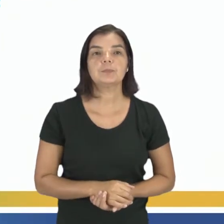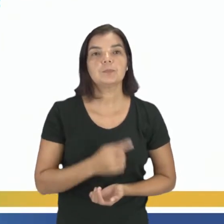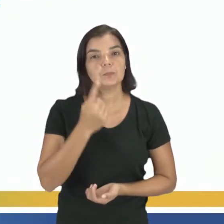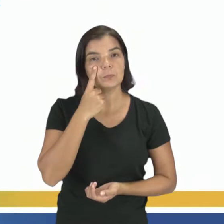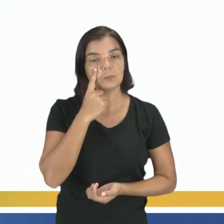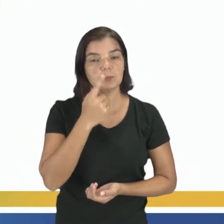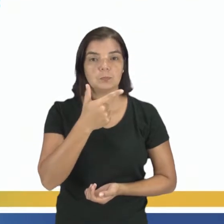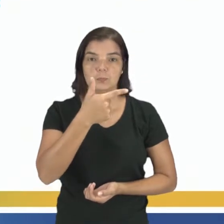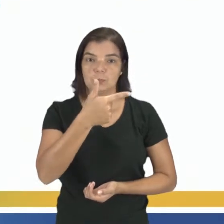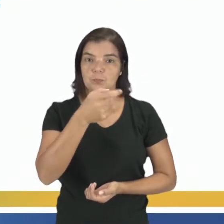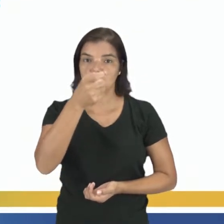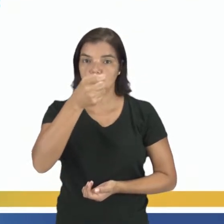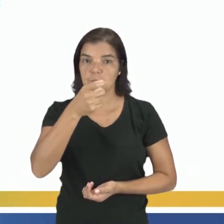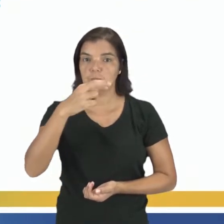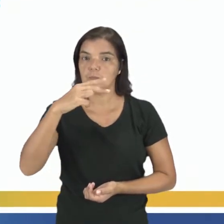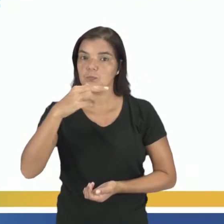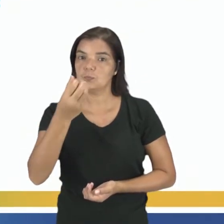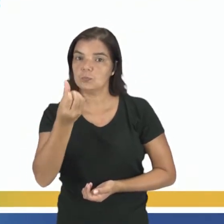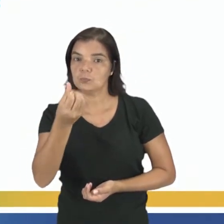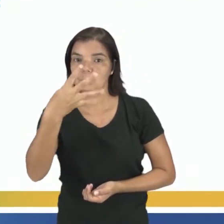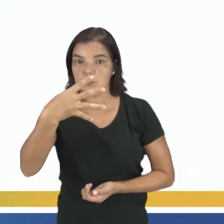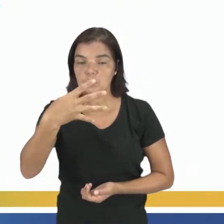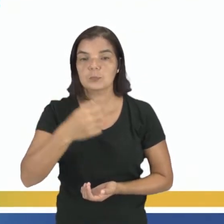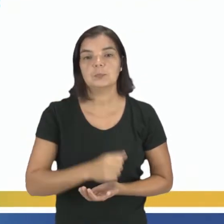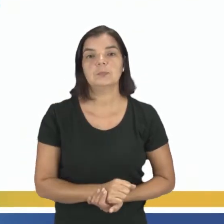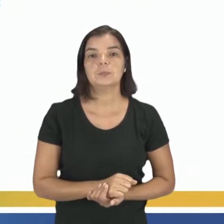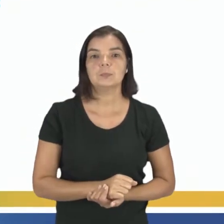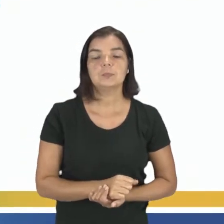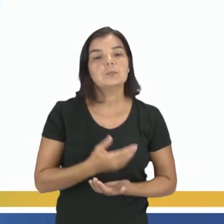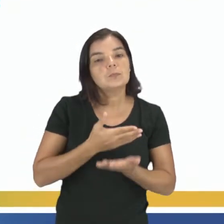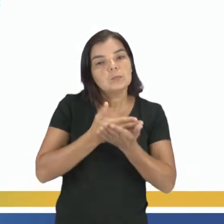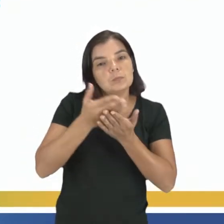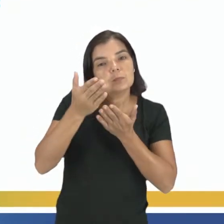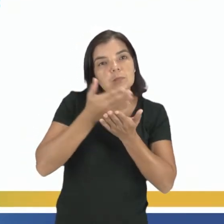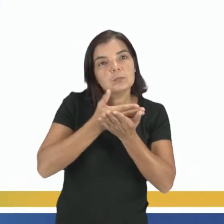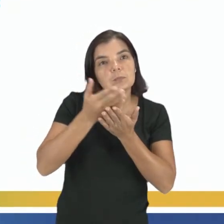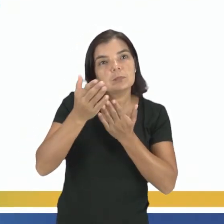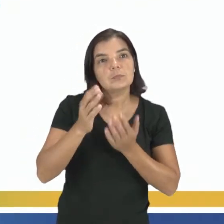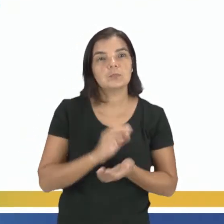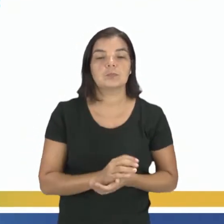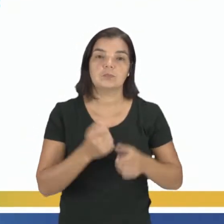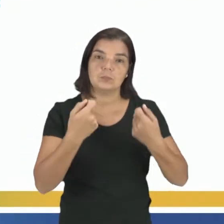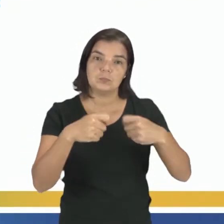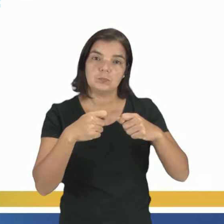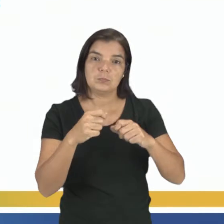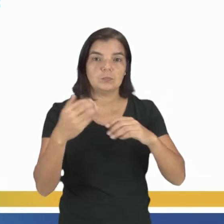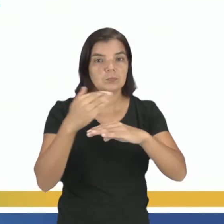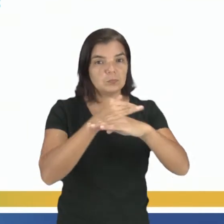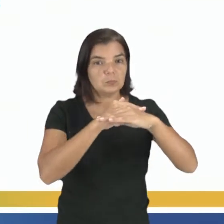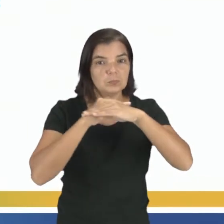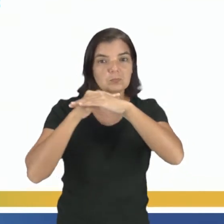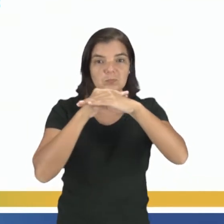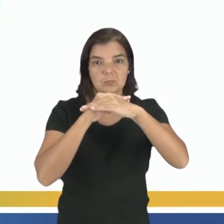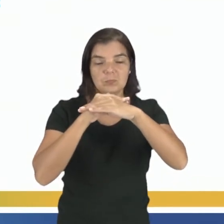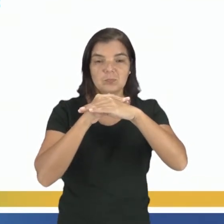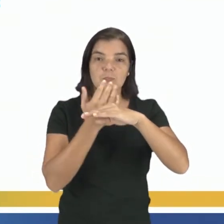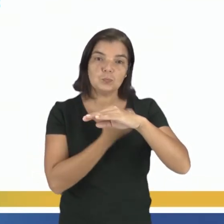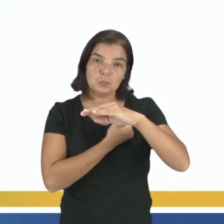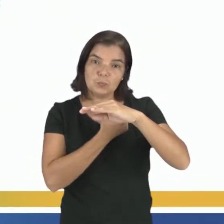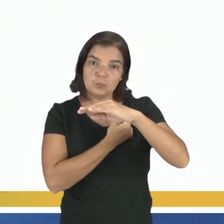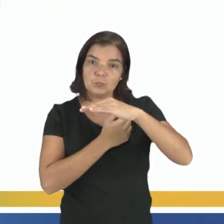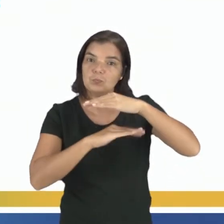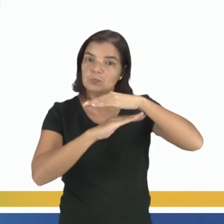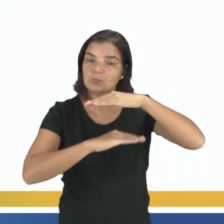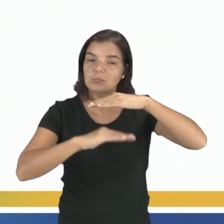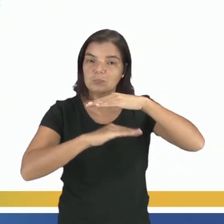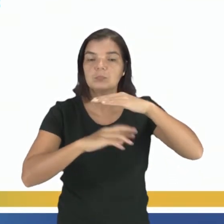ter 2x é igual a 64. Bom, para iniciarmos aqui, a gente precisa igualar essas bases, né? Porque essa